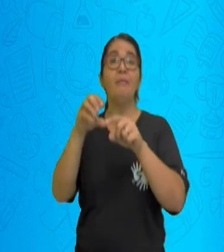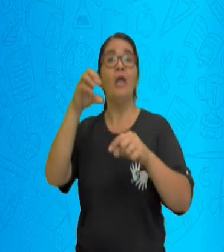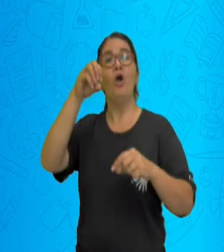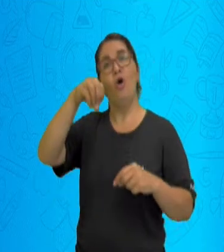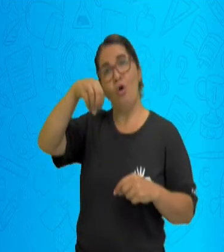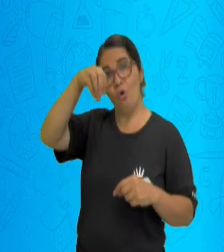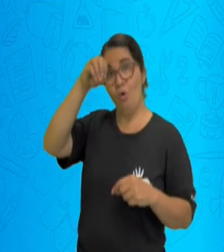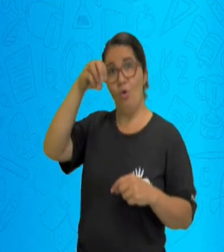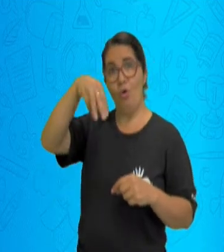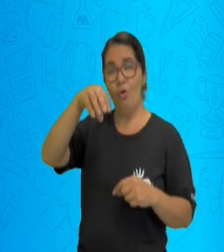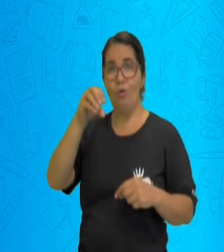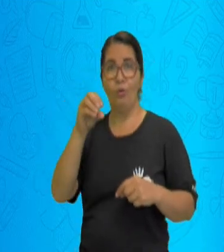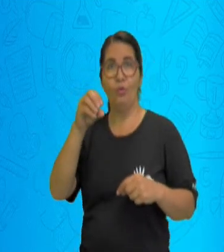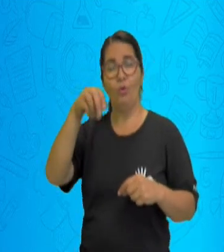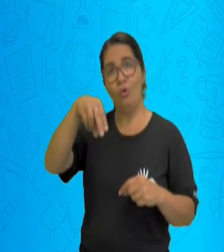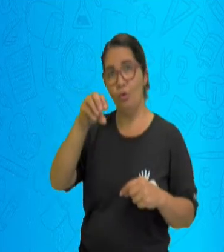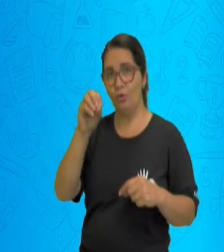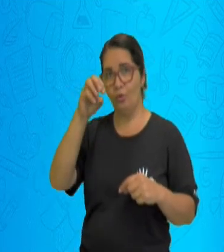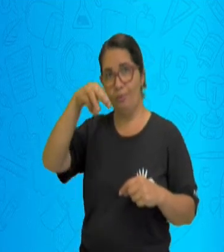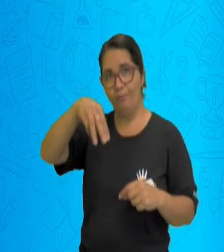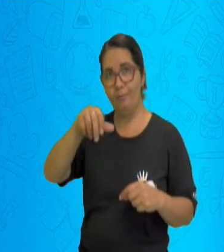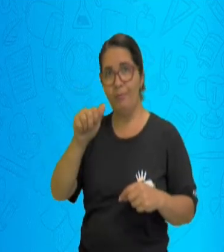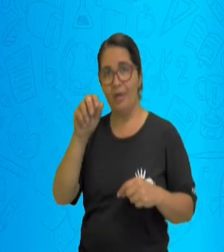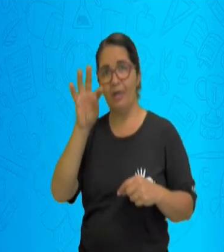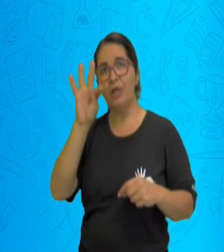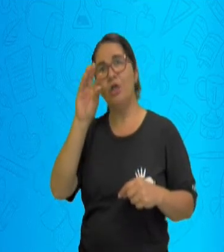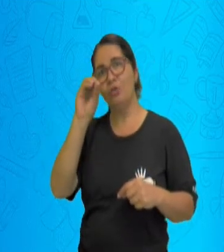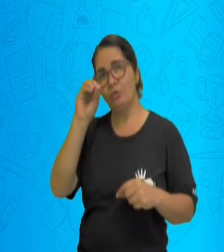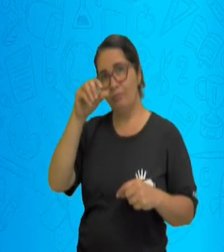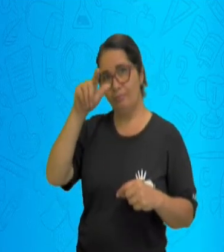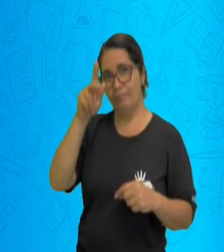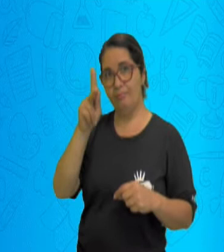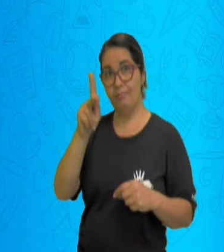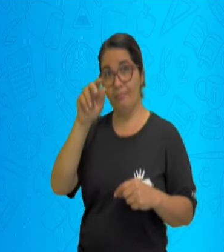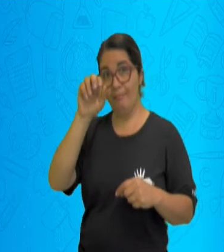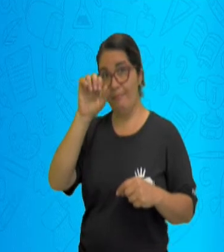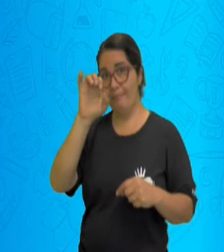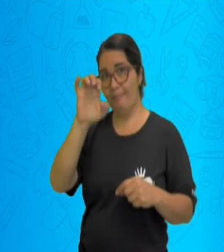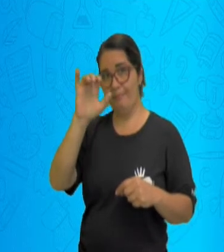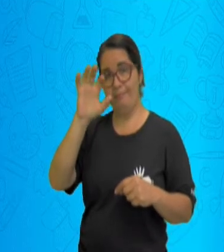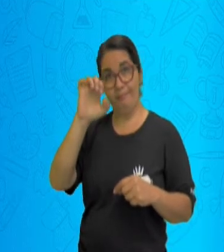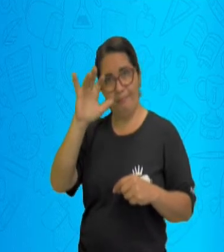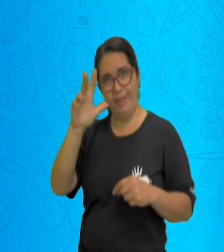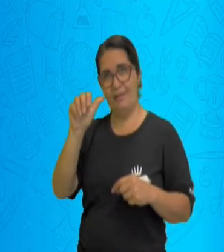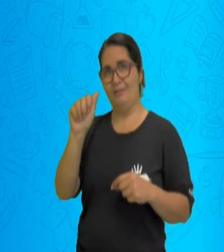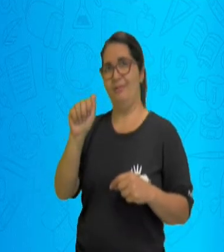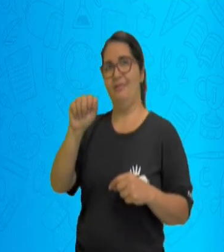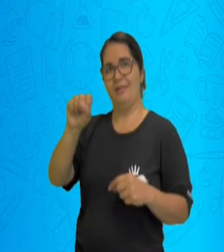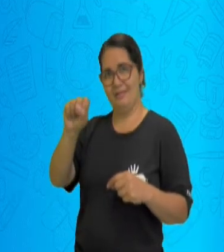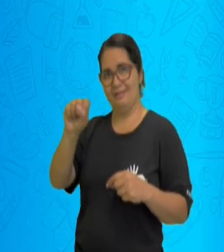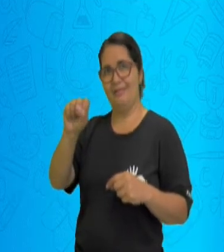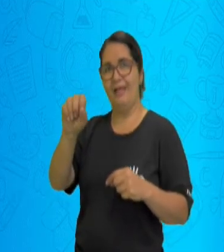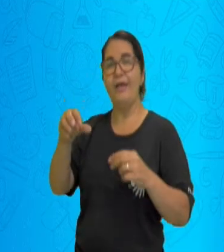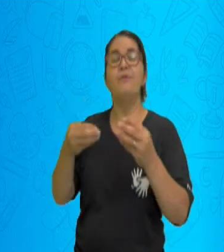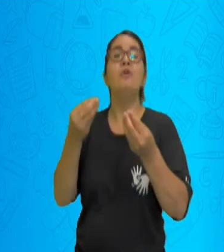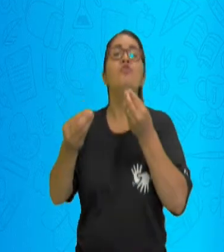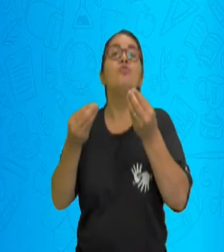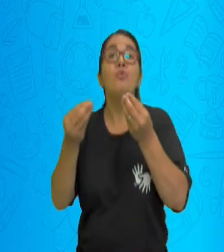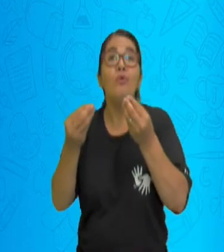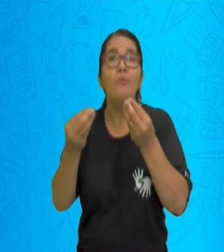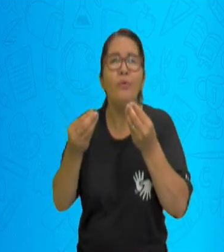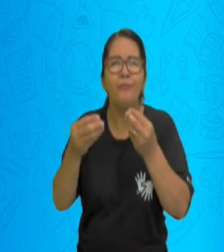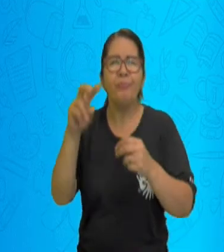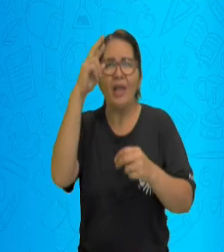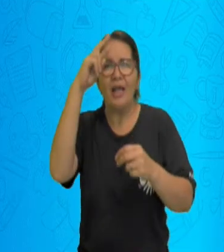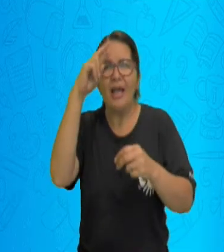lá em tirinhas. Isso, é aquele som produzido, não é mesmo? Pelos objetos. Gestos, não é mesmo?